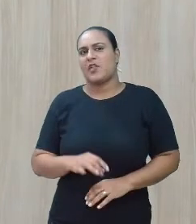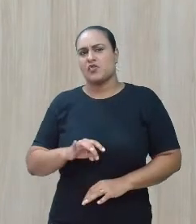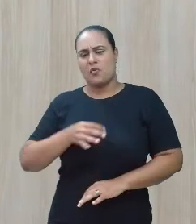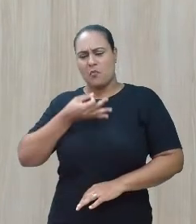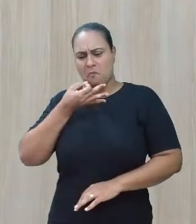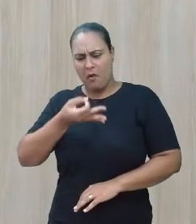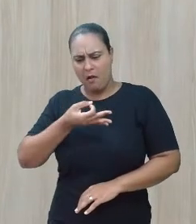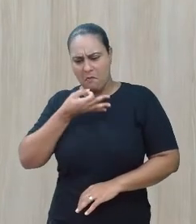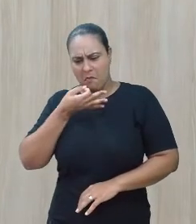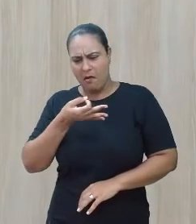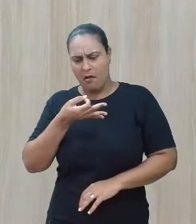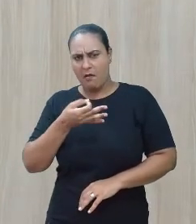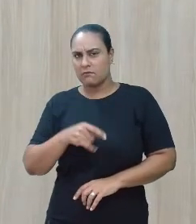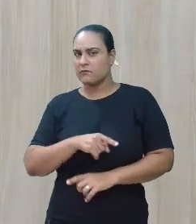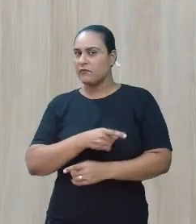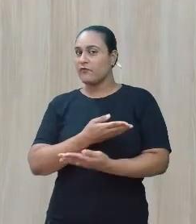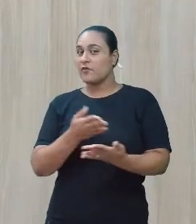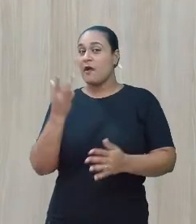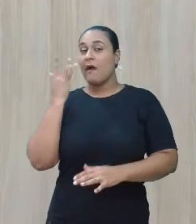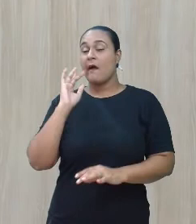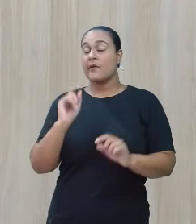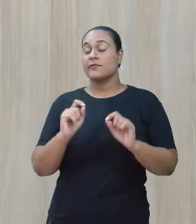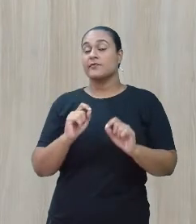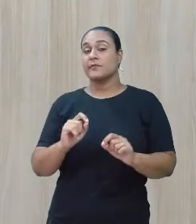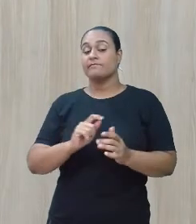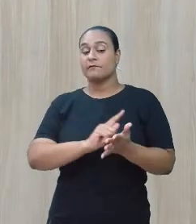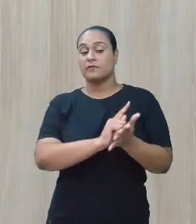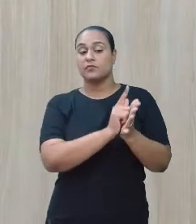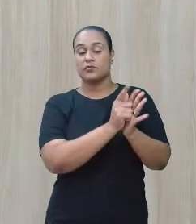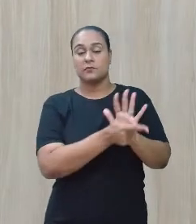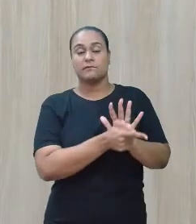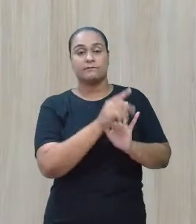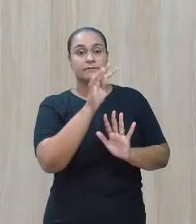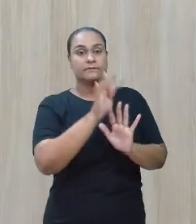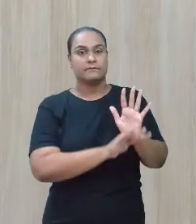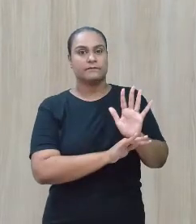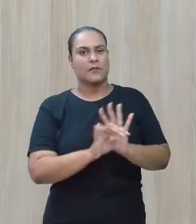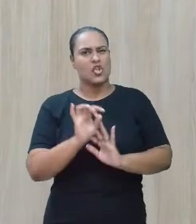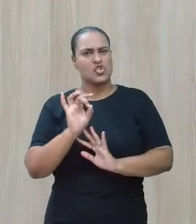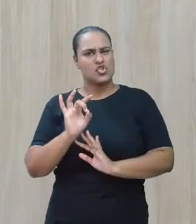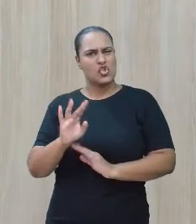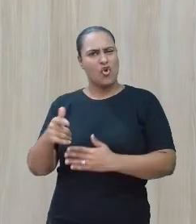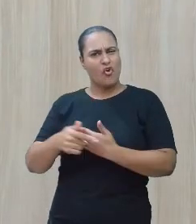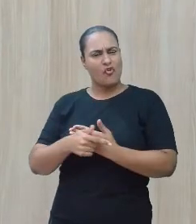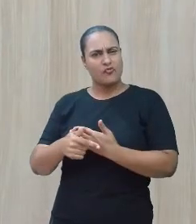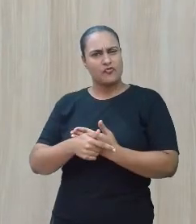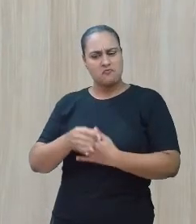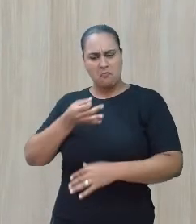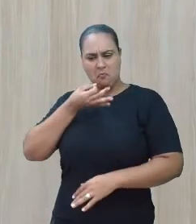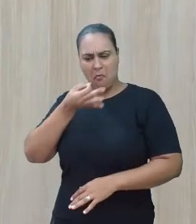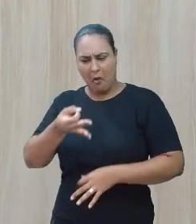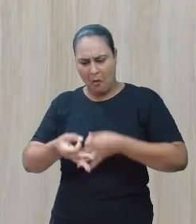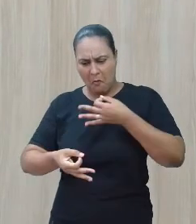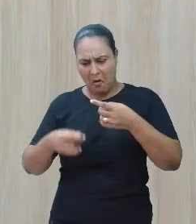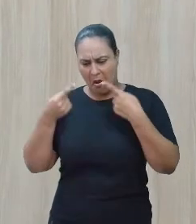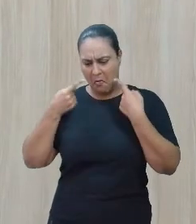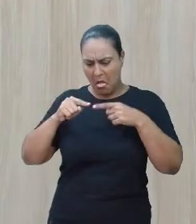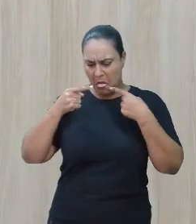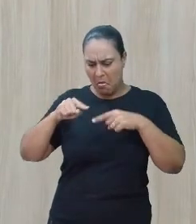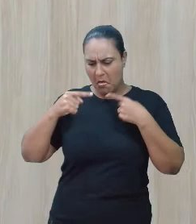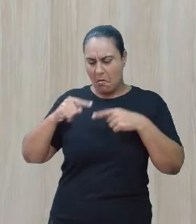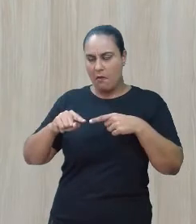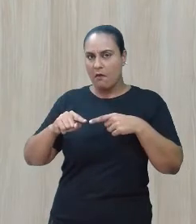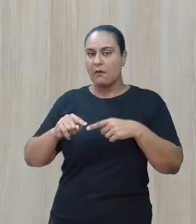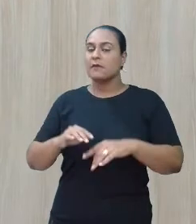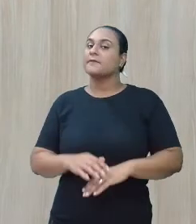crítica? E aí, o que vocês acham? Esse gênero textual só serve para criticar? Vão pensando